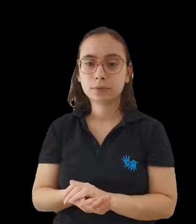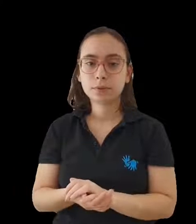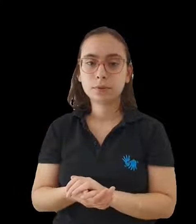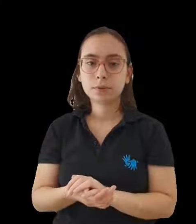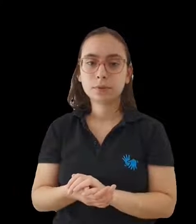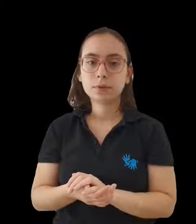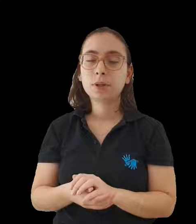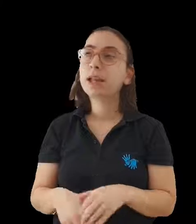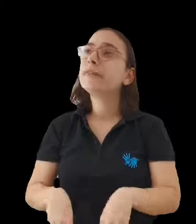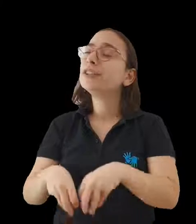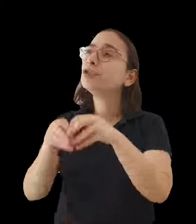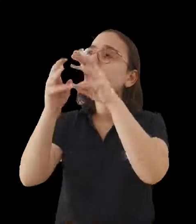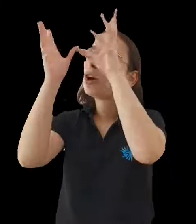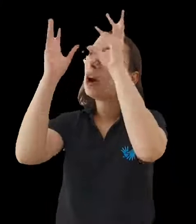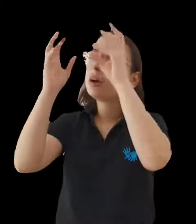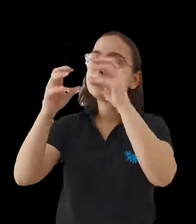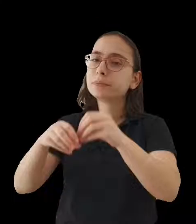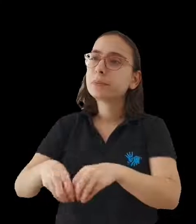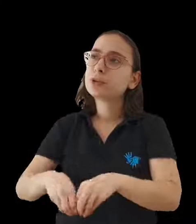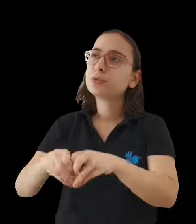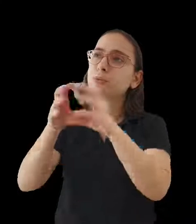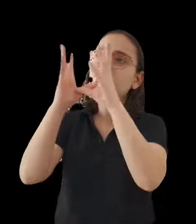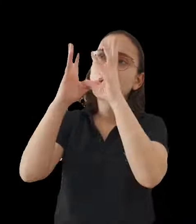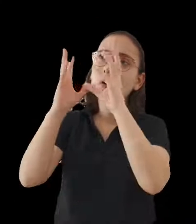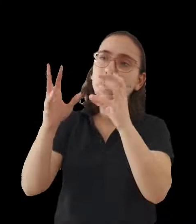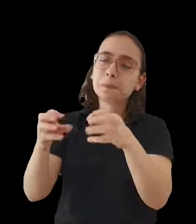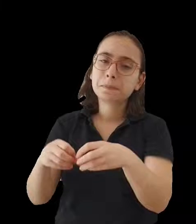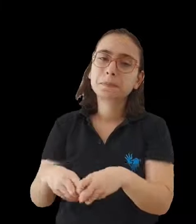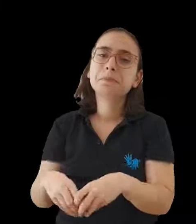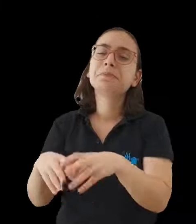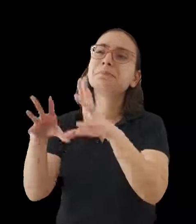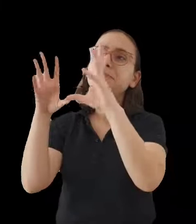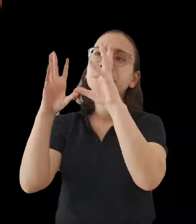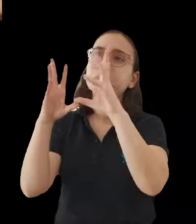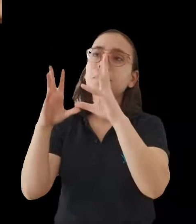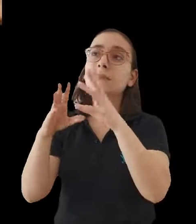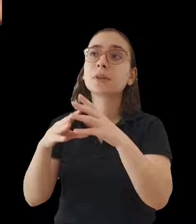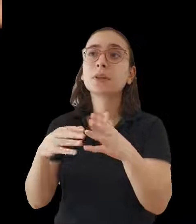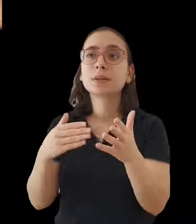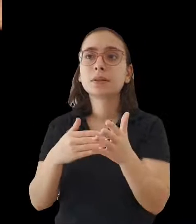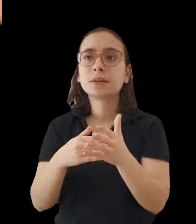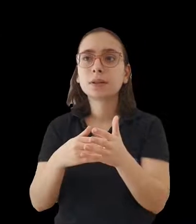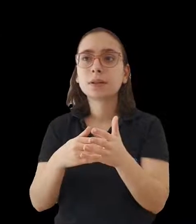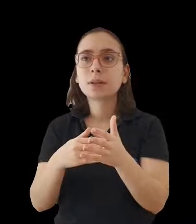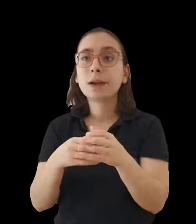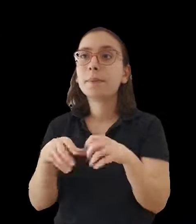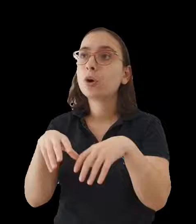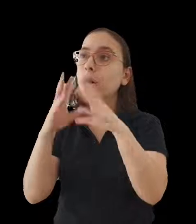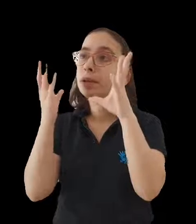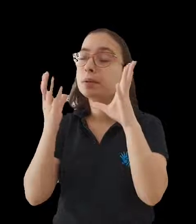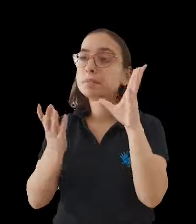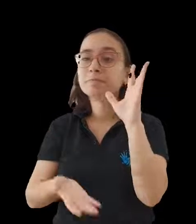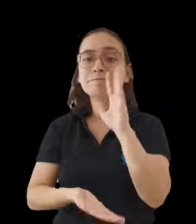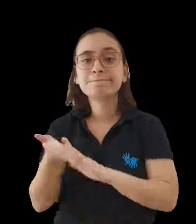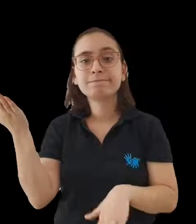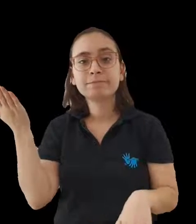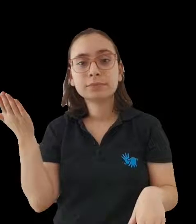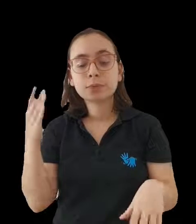jogando a bolinha mais pro alto, mais pro alto, mais pro alto, até que de repente a bola escapa. E aí a bola sai